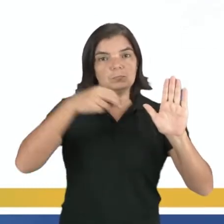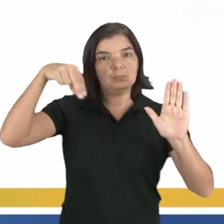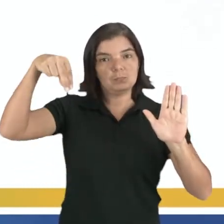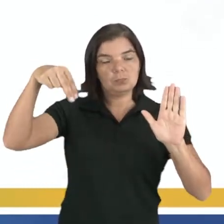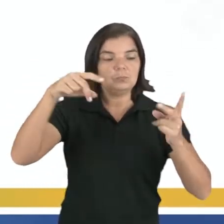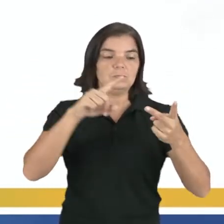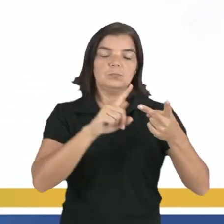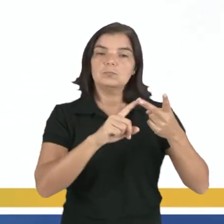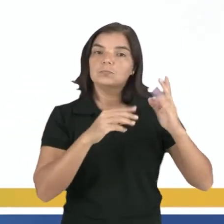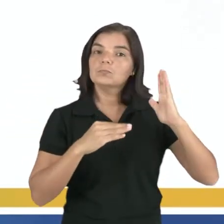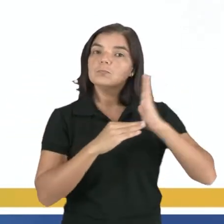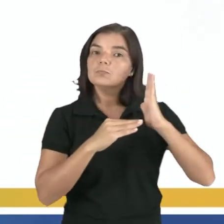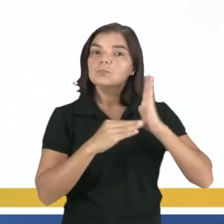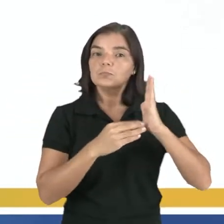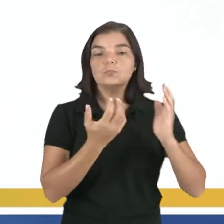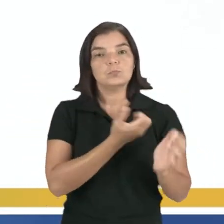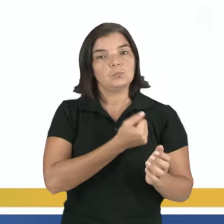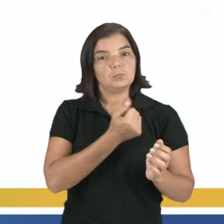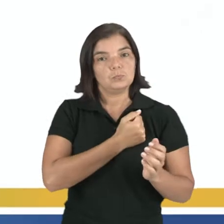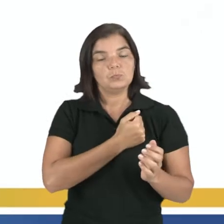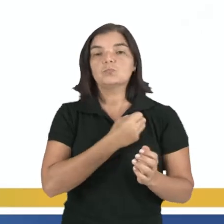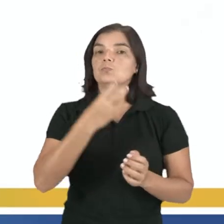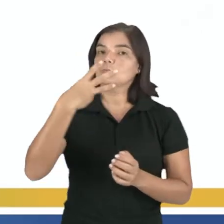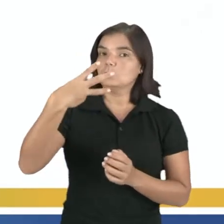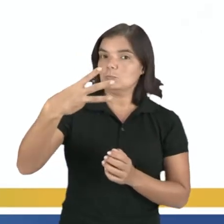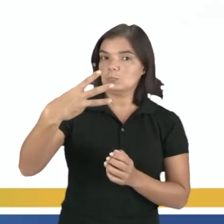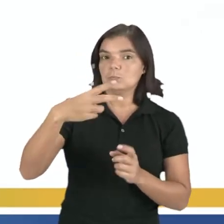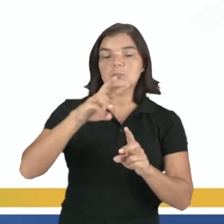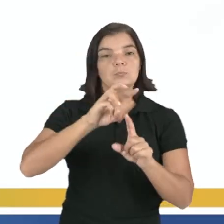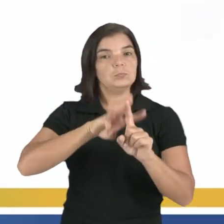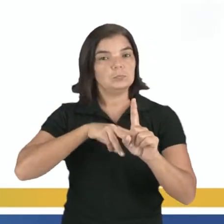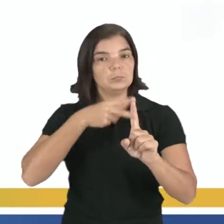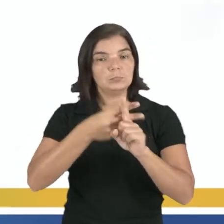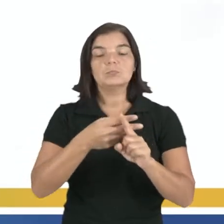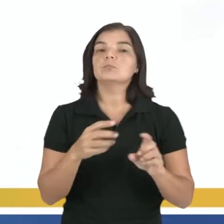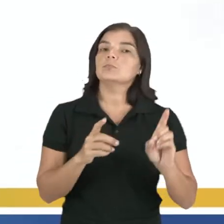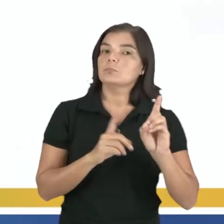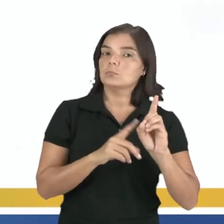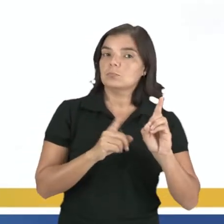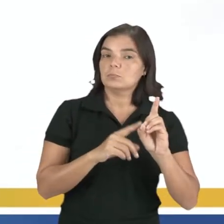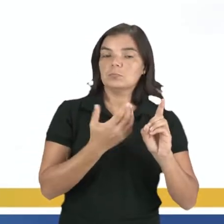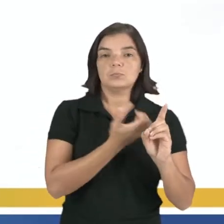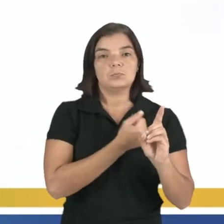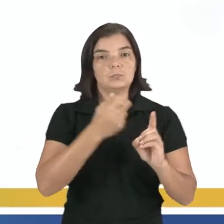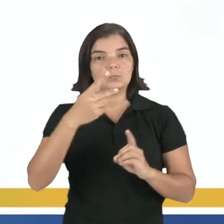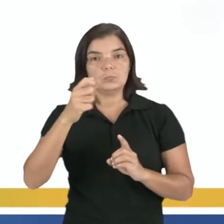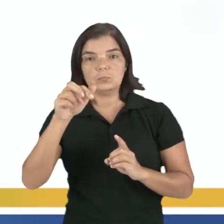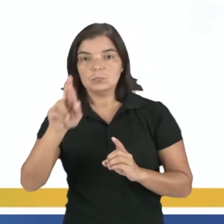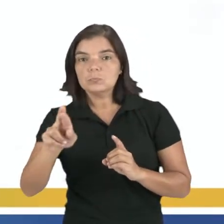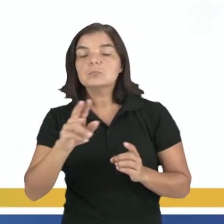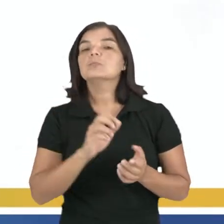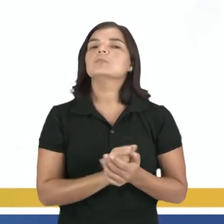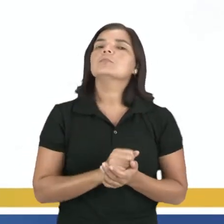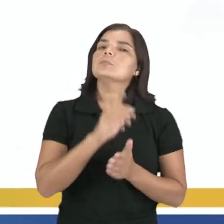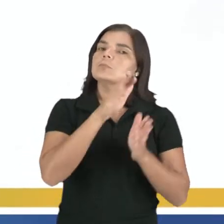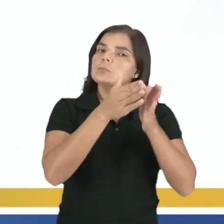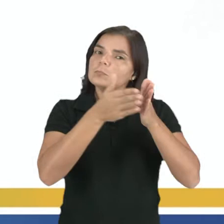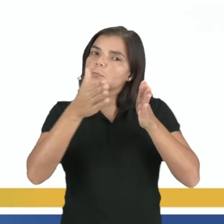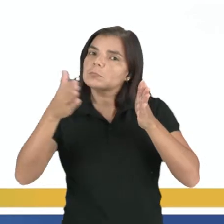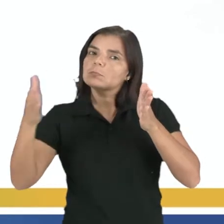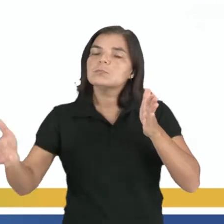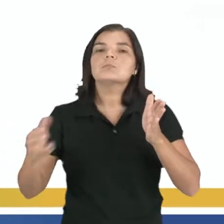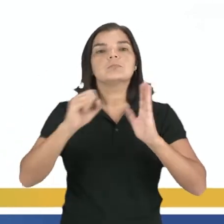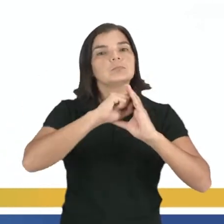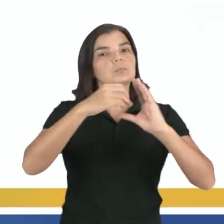naturais, a última representava os múltiplos de 3, a do item B representava os números pares. Então isso é um padrão, é